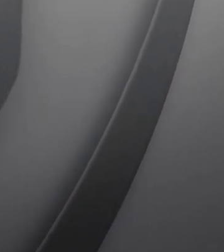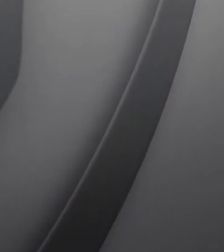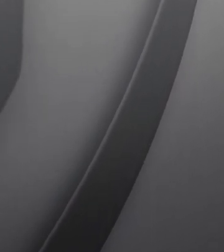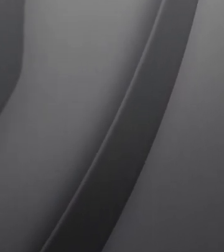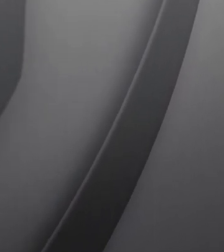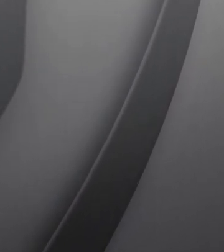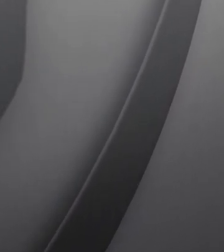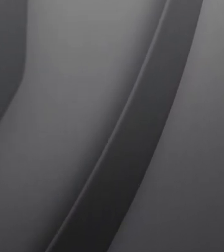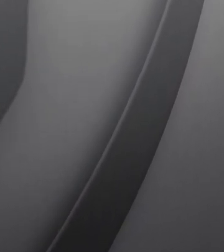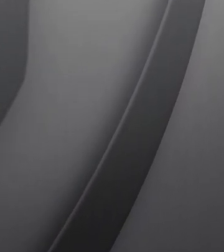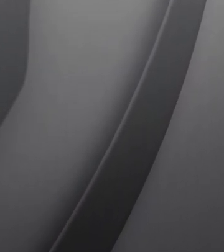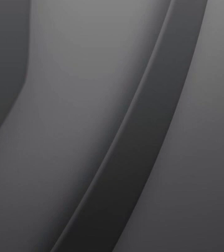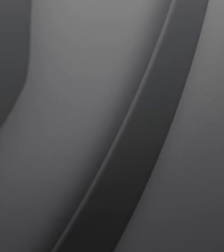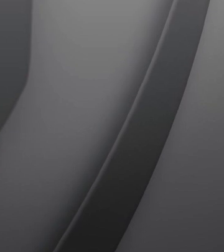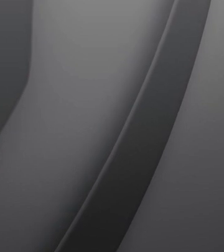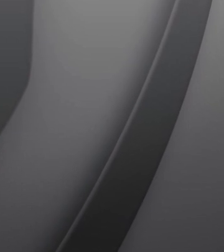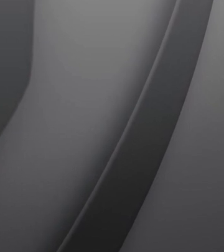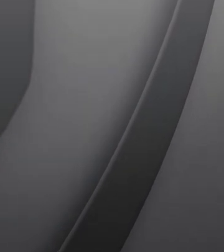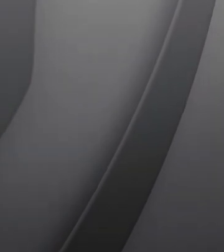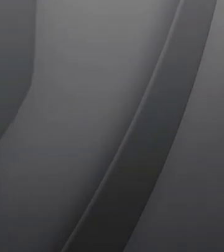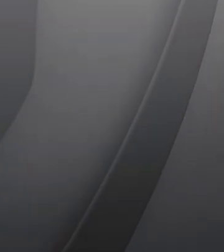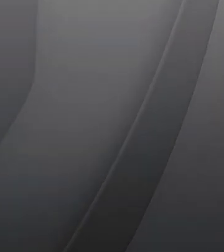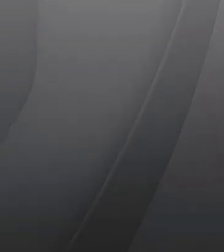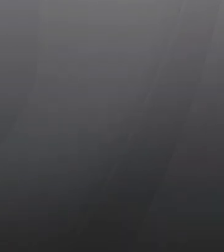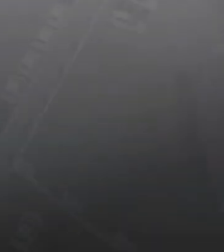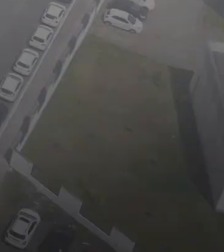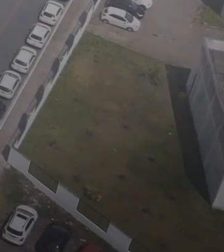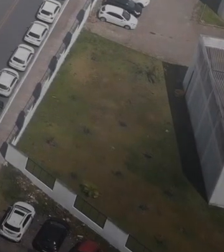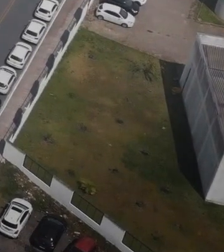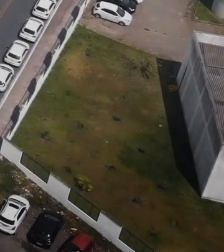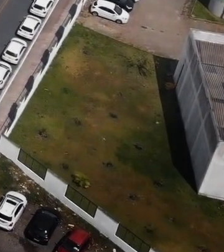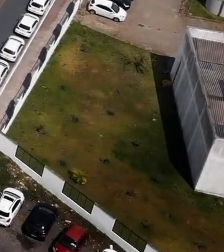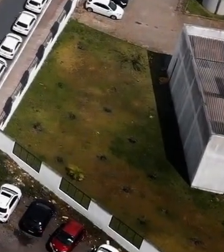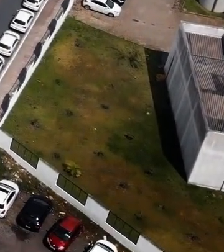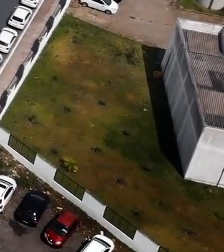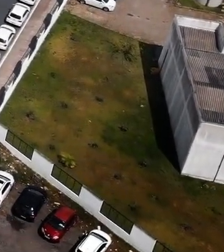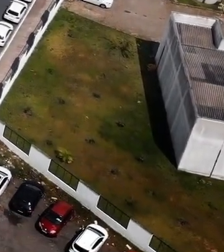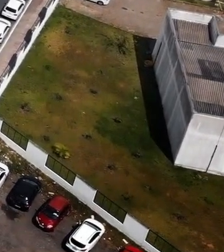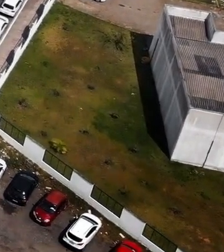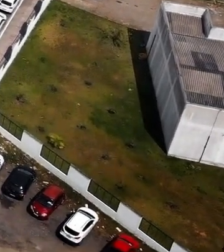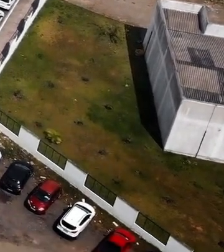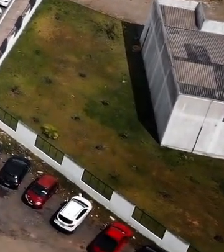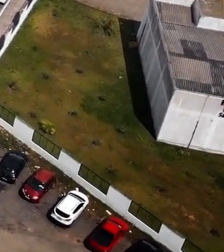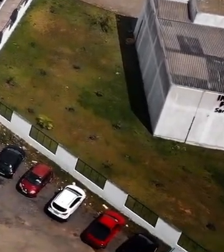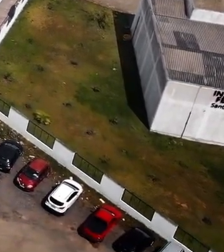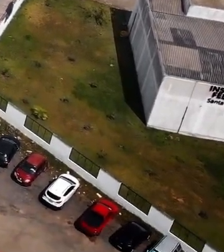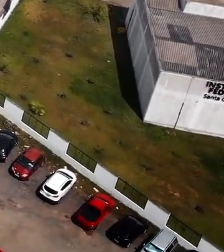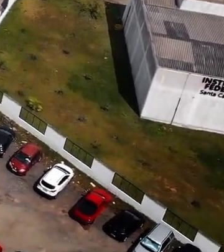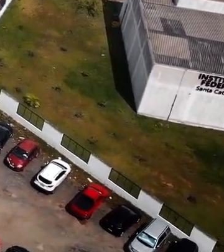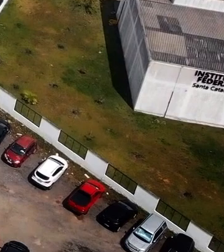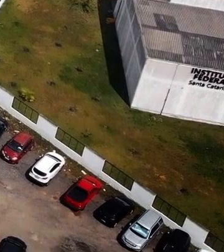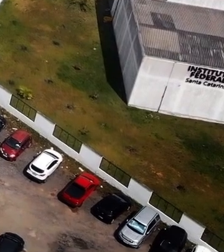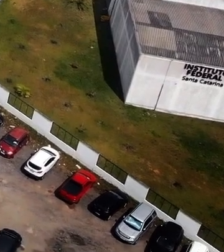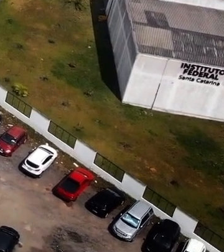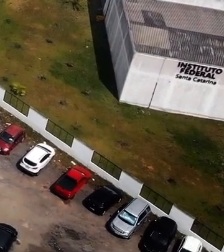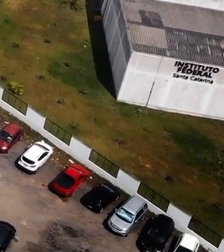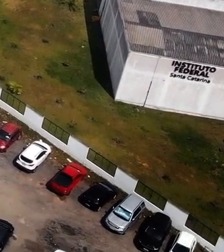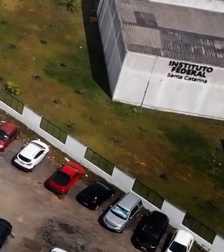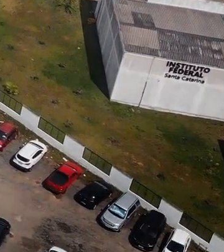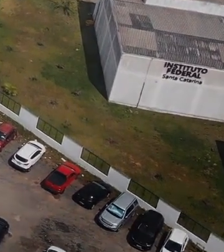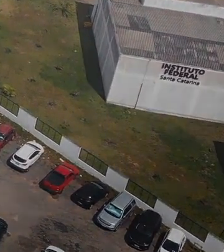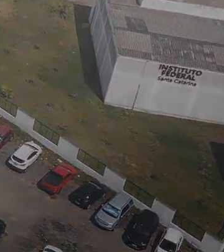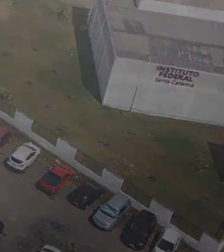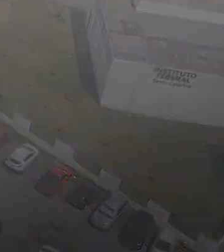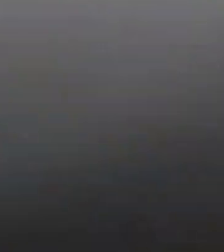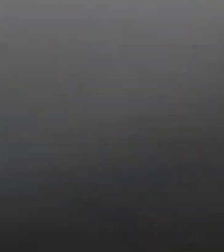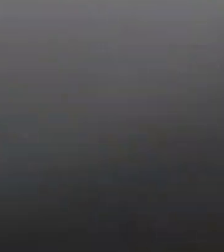Instagram. E também no X. Acompanhe todo o conteúdo do Poder Legislativo nas redes